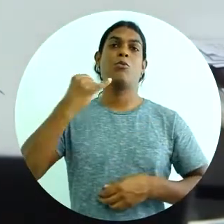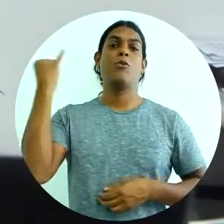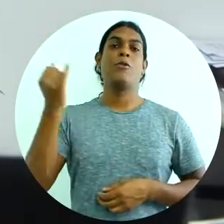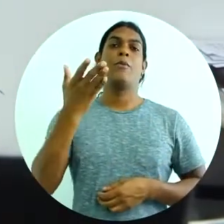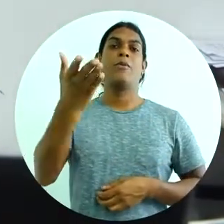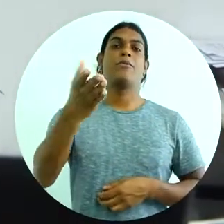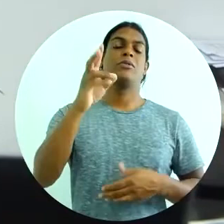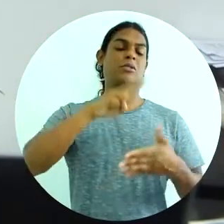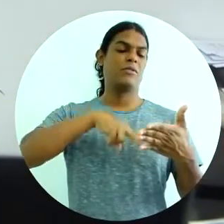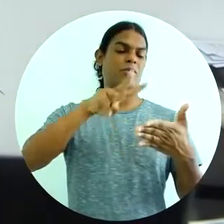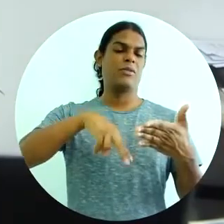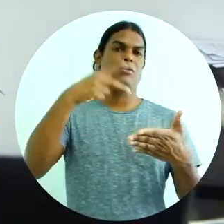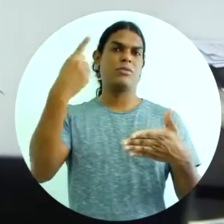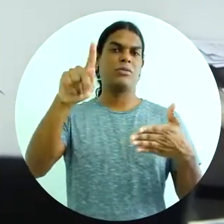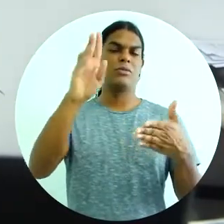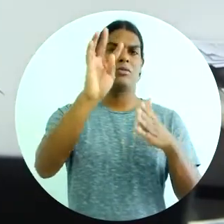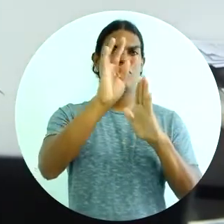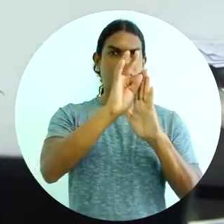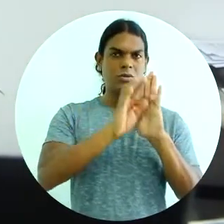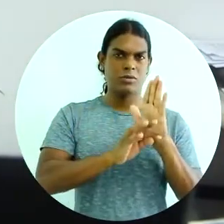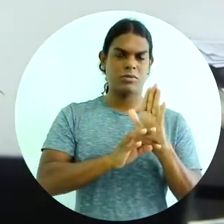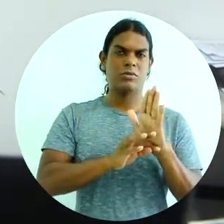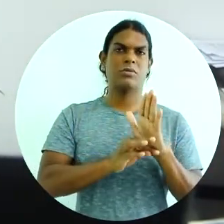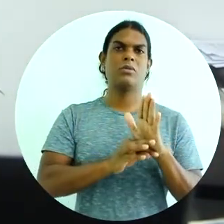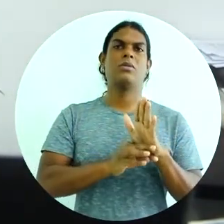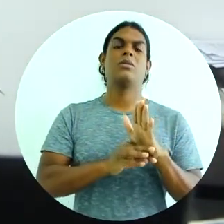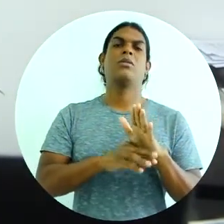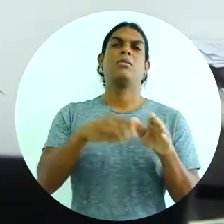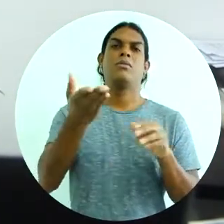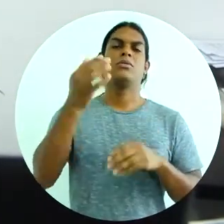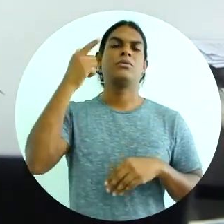veja seu texto, melhore seu texto, para que ele